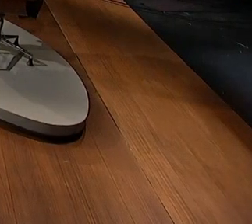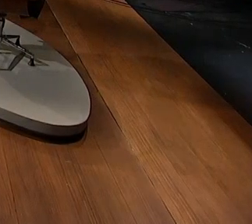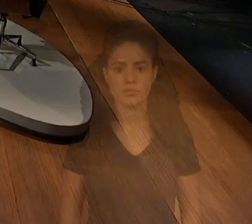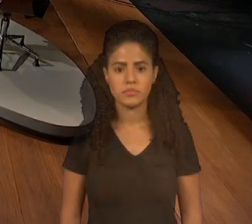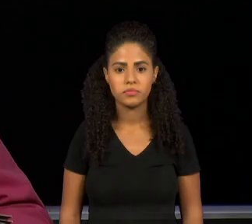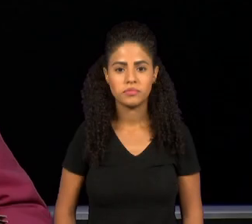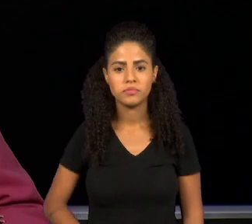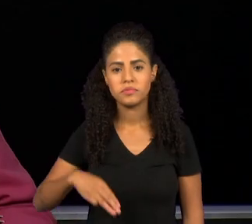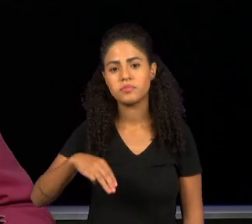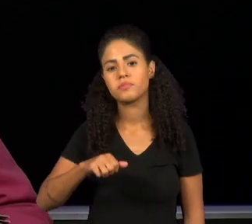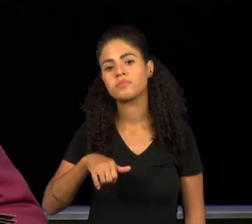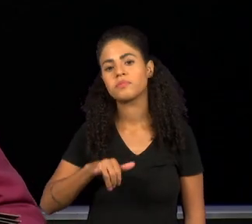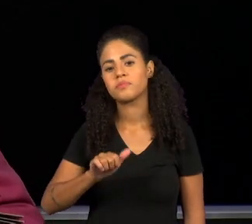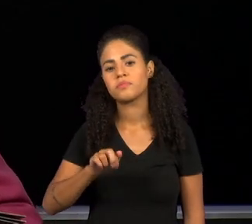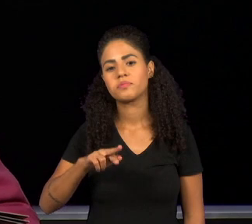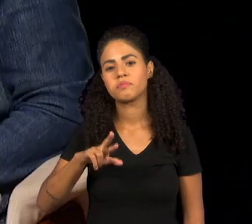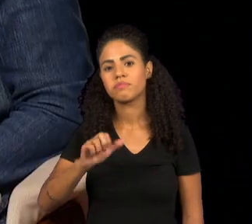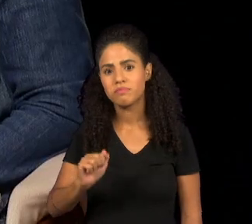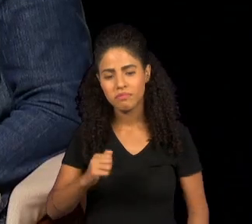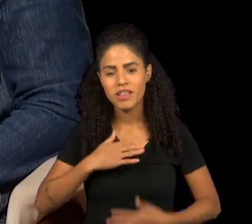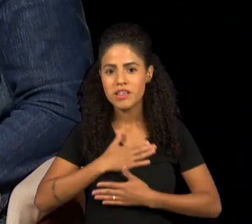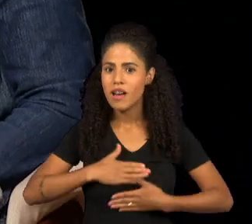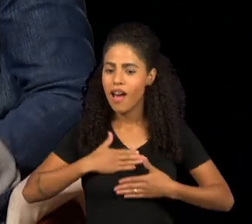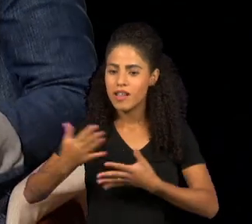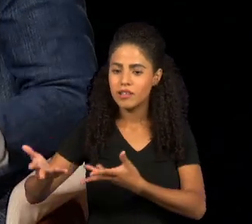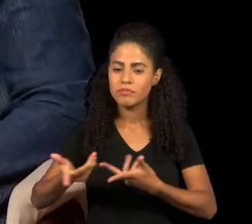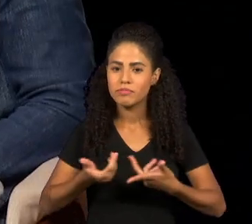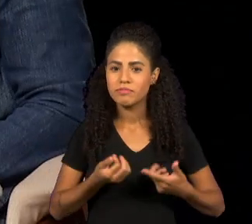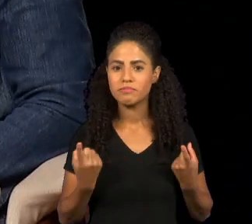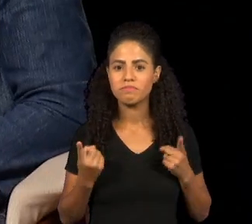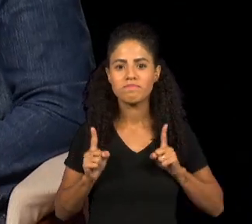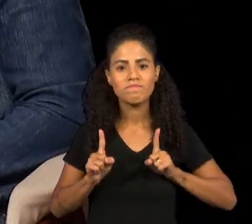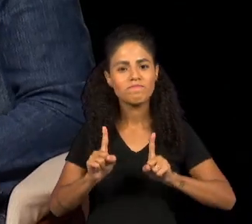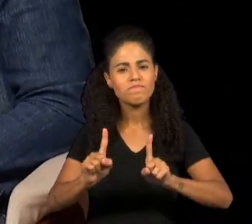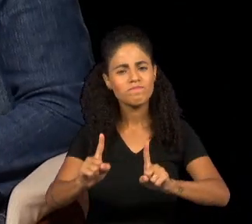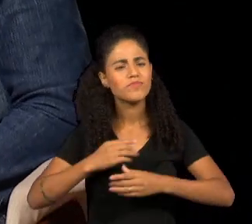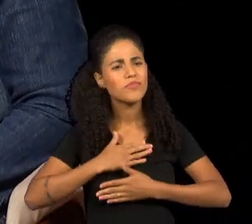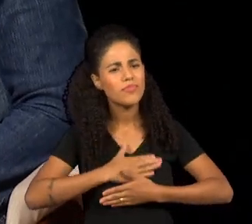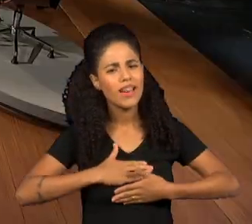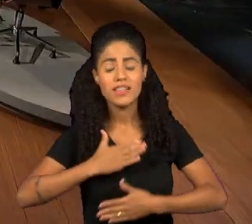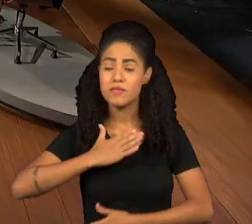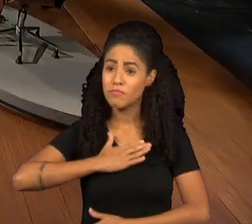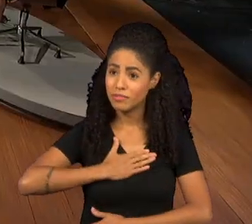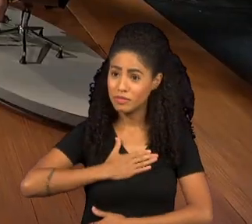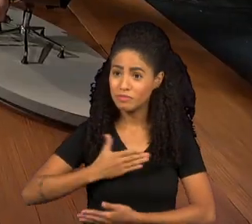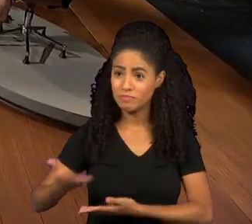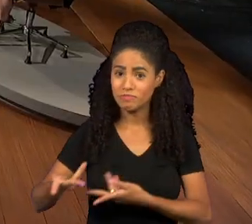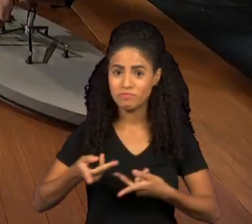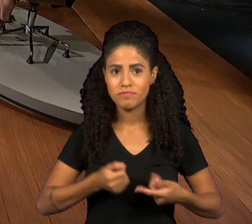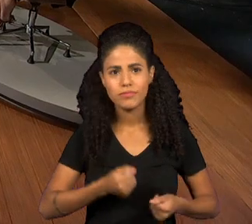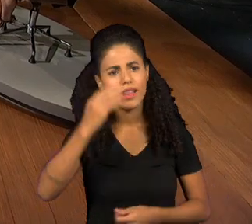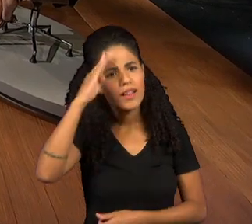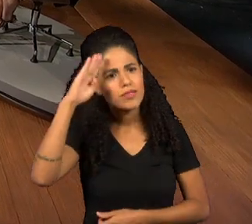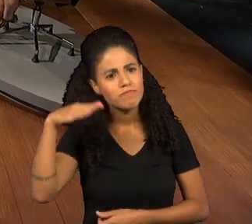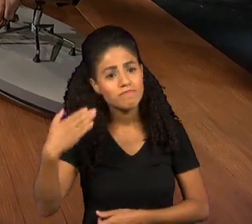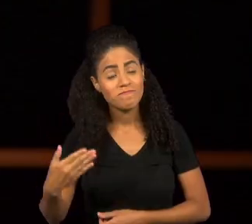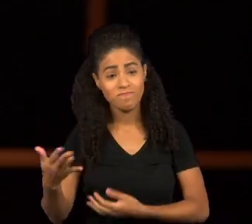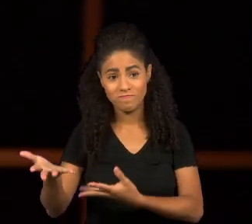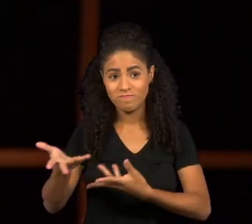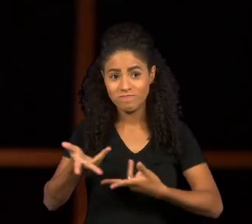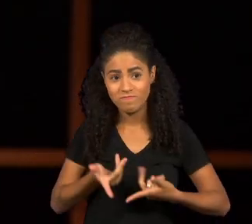Maiara, é um prazer receber você no Persona. Prazer é todo meu. Muito obrigada. Adoro estar aqui. É uma honra ter você aqui com a